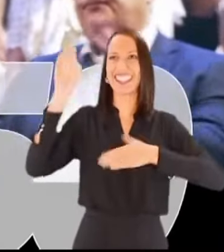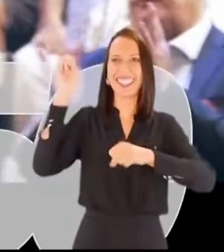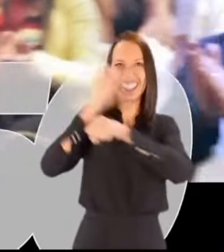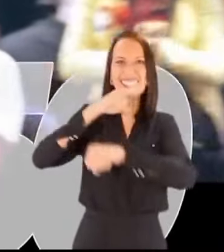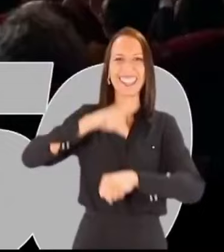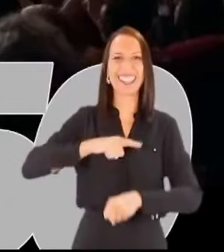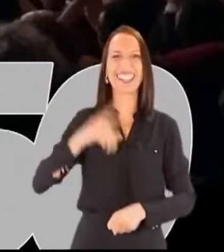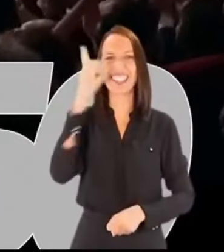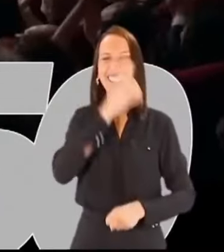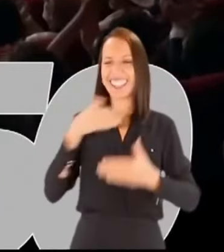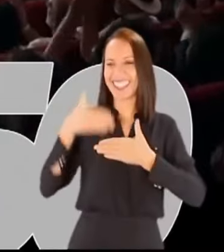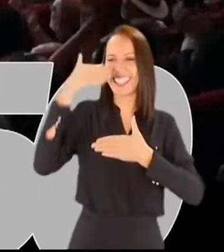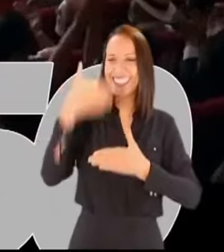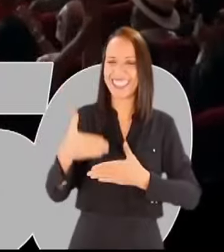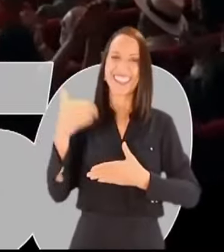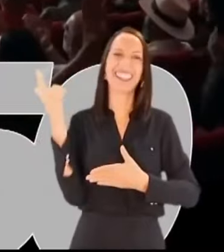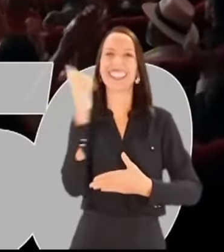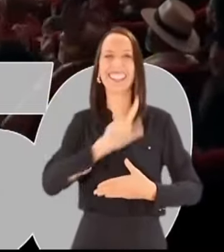próximo domingo.